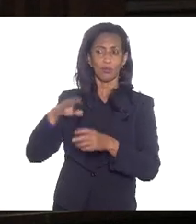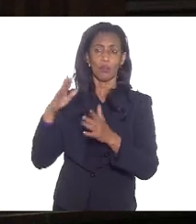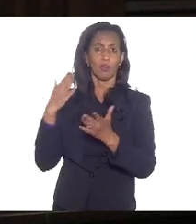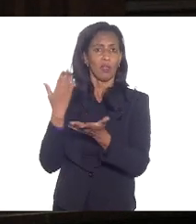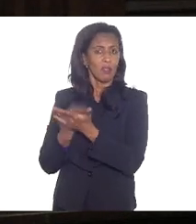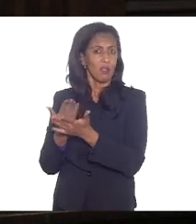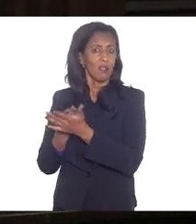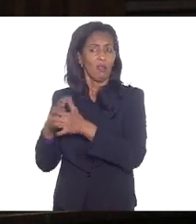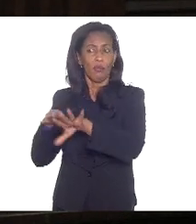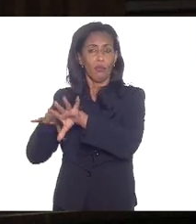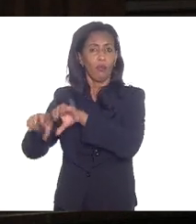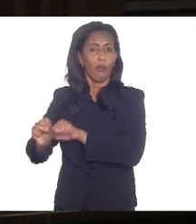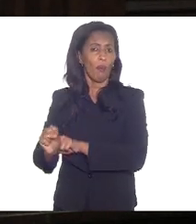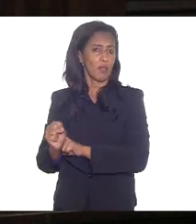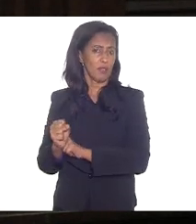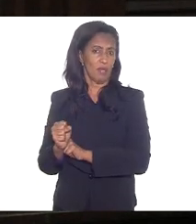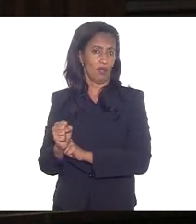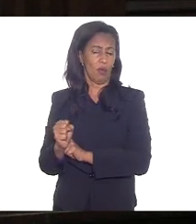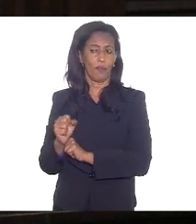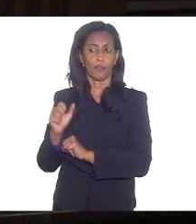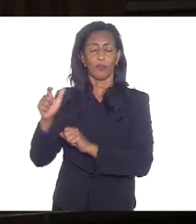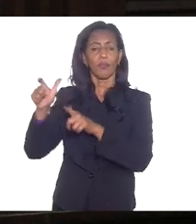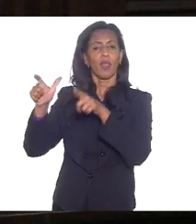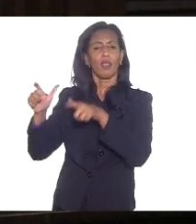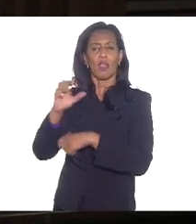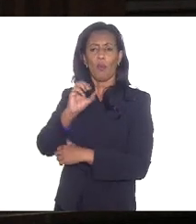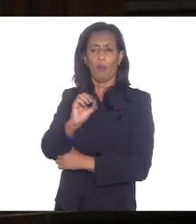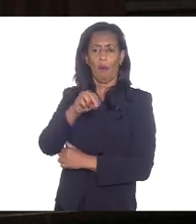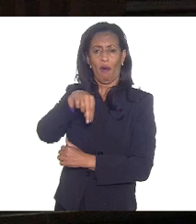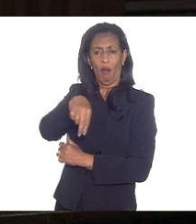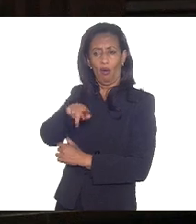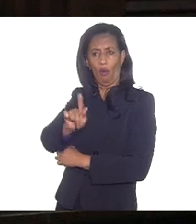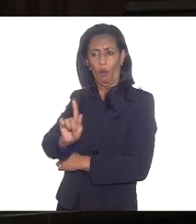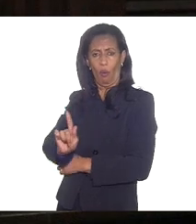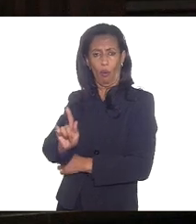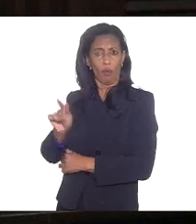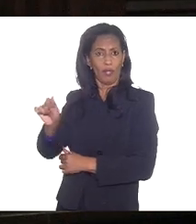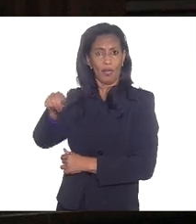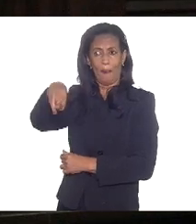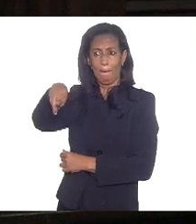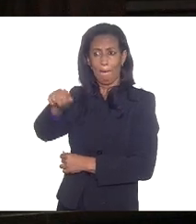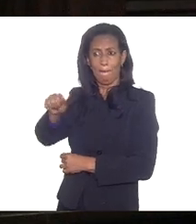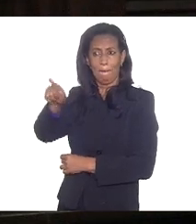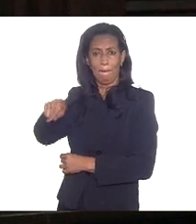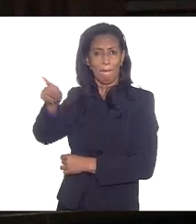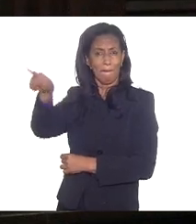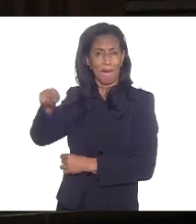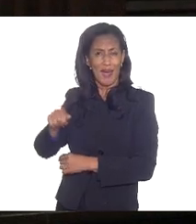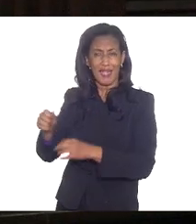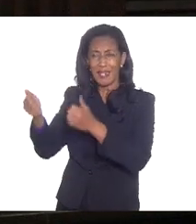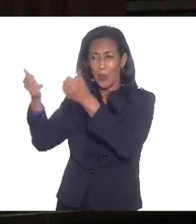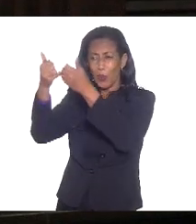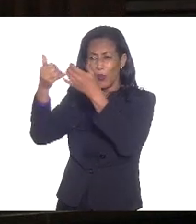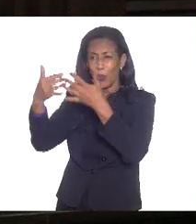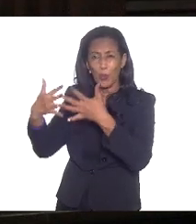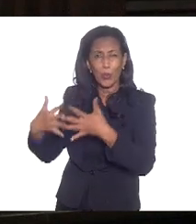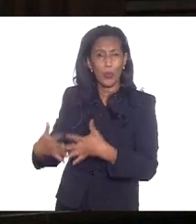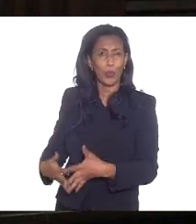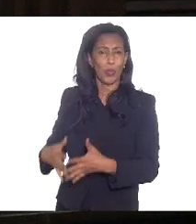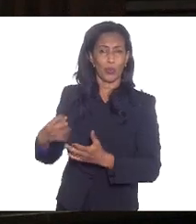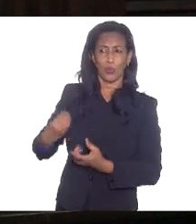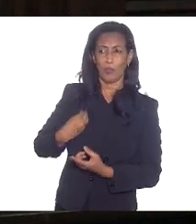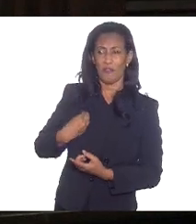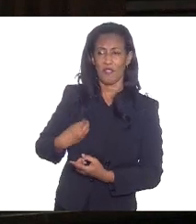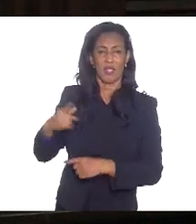completos. A ONG Redes da Maré, por exemplo, a Renata citou aqui o exemplo da Maré, a Rede da Maré tem estudos detalhados sobre a existência